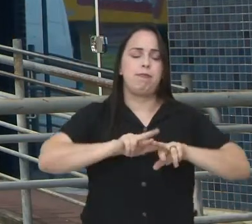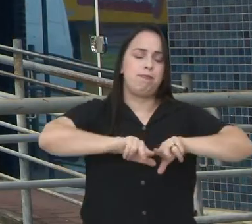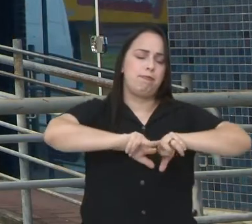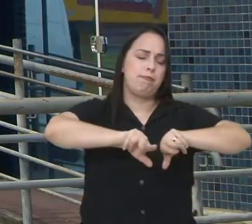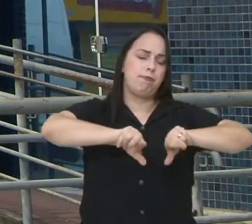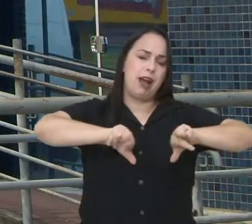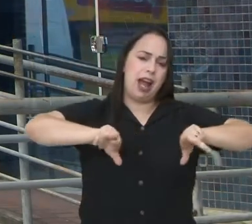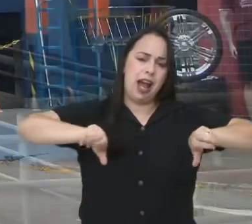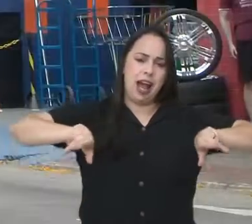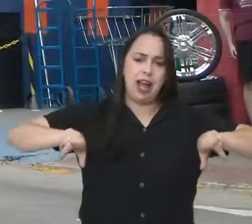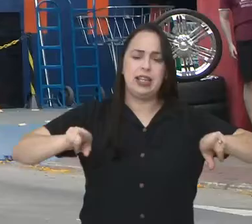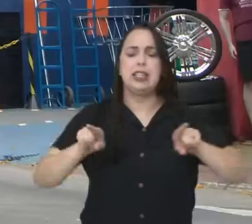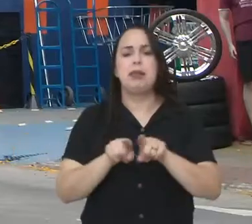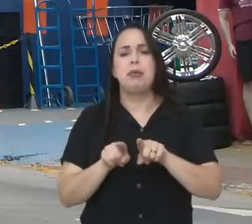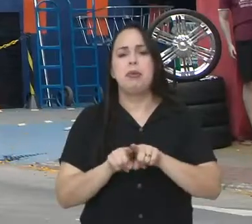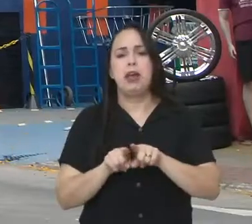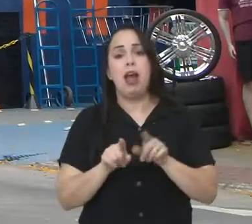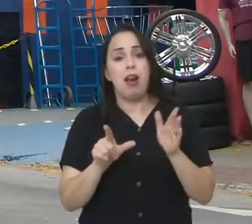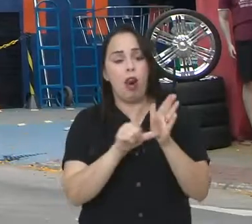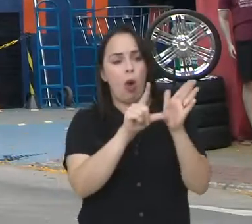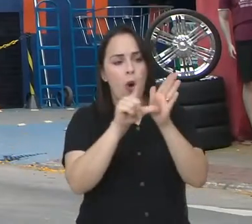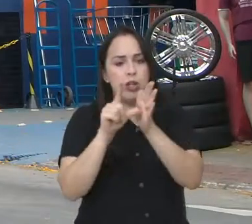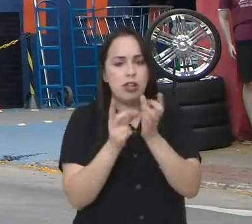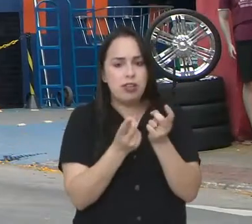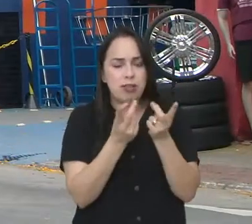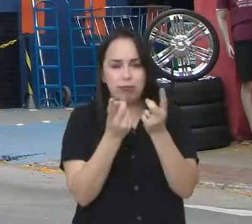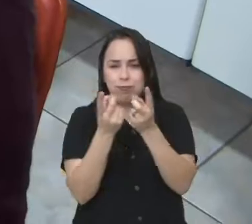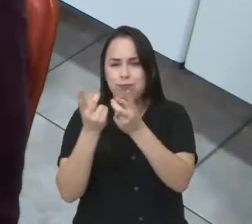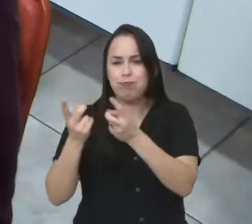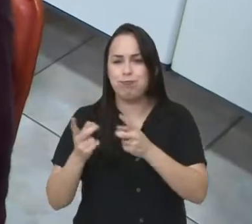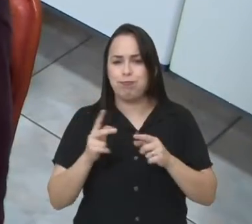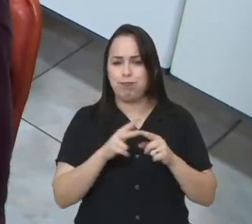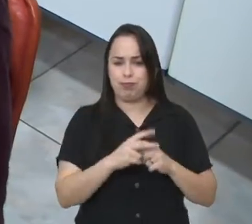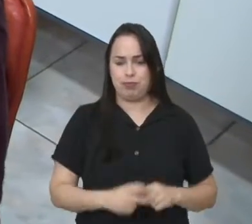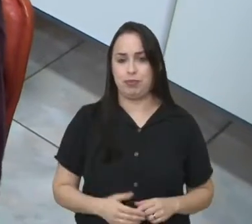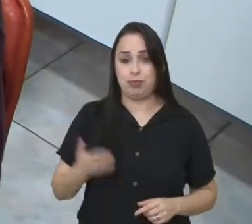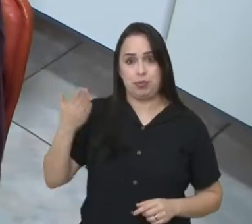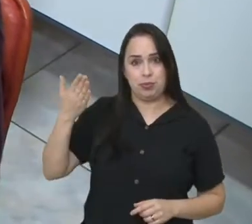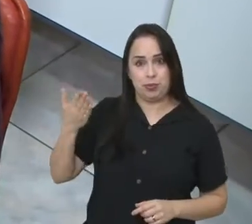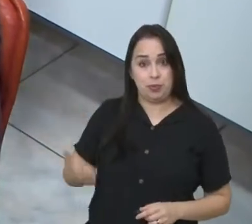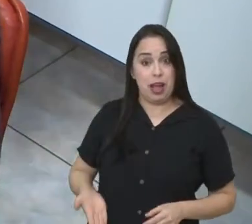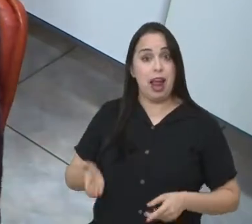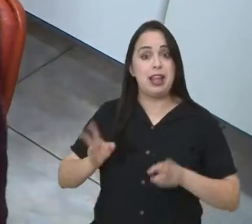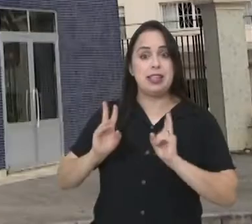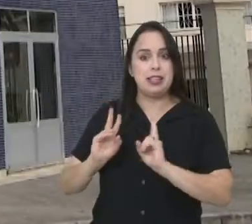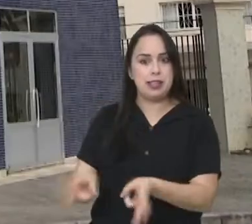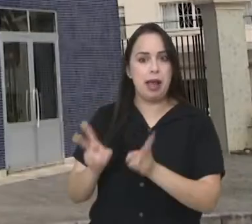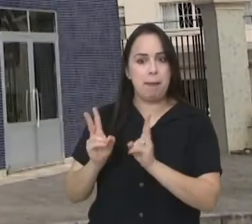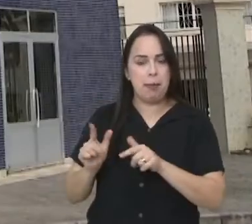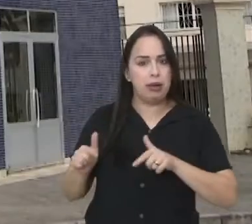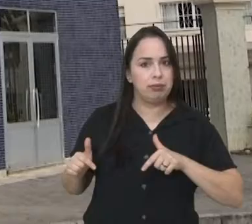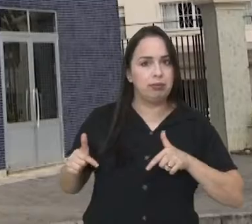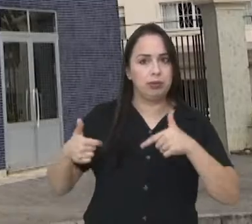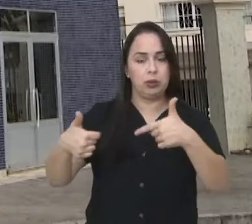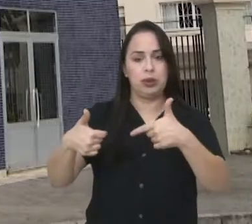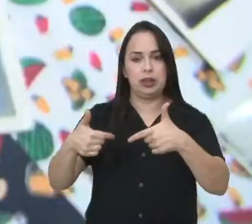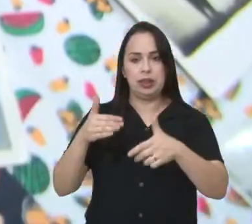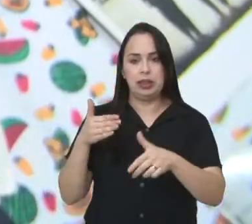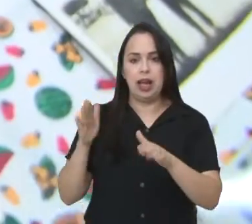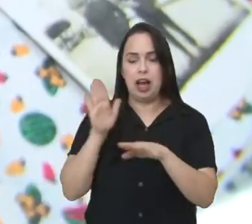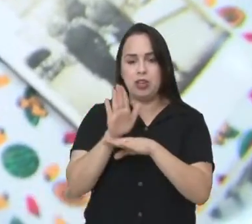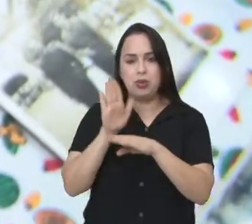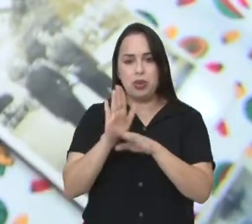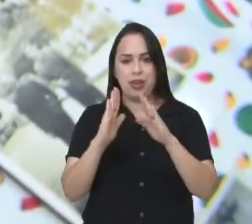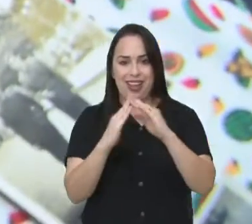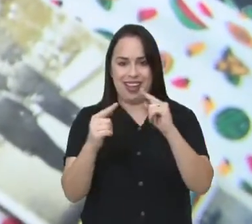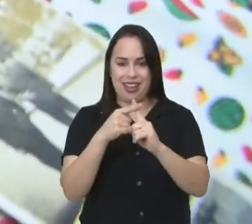oficinas, um comércio mesmo grande. Dona Emília sempre foi atuante nas atividades da igreja e